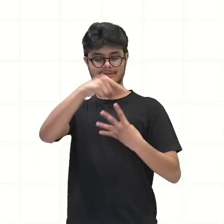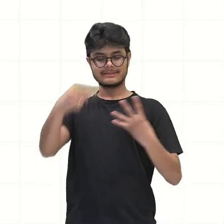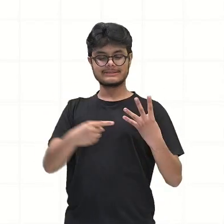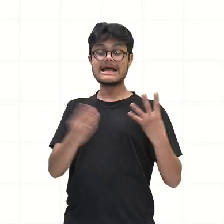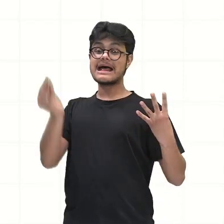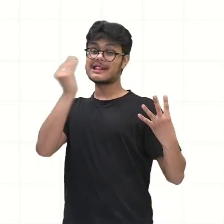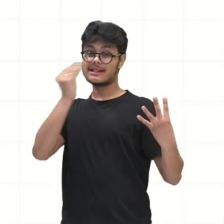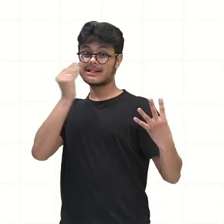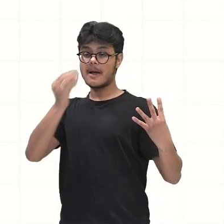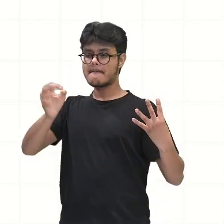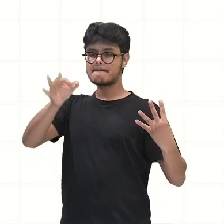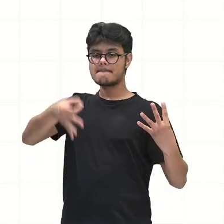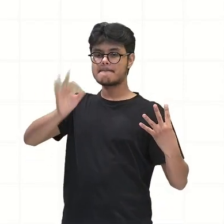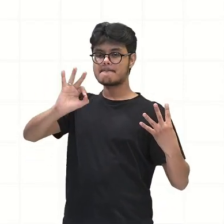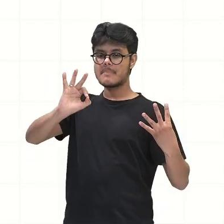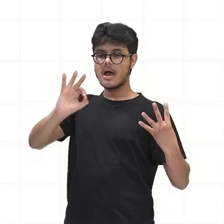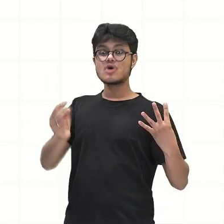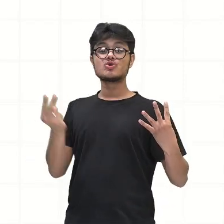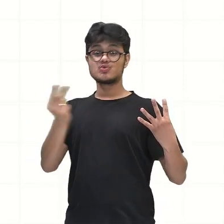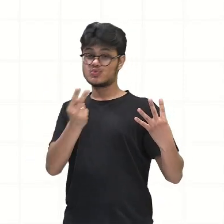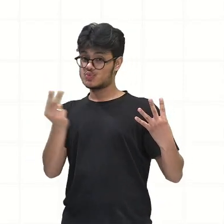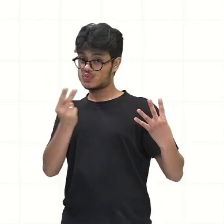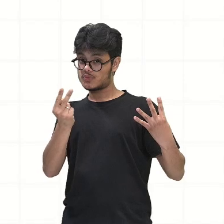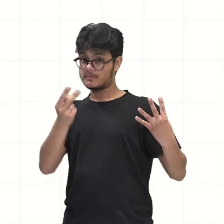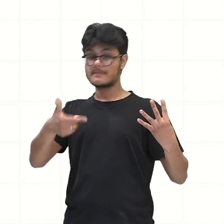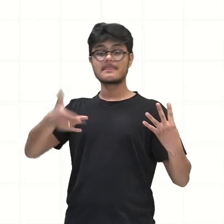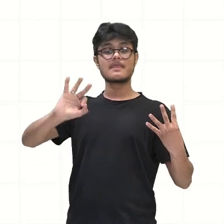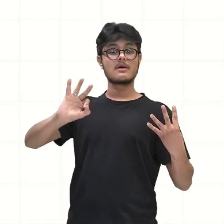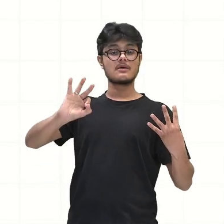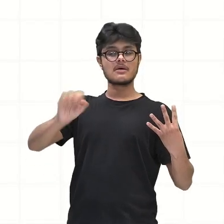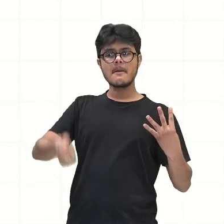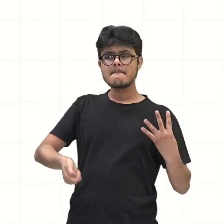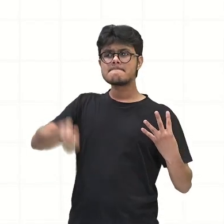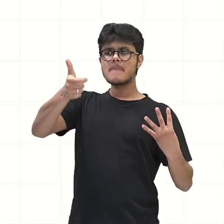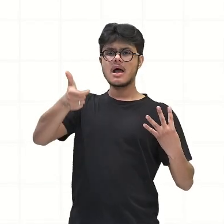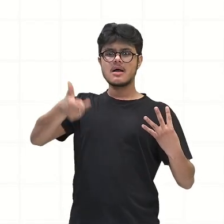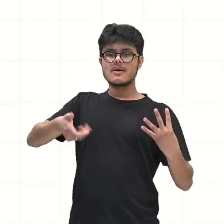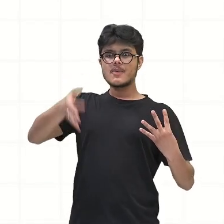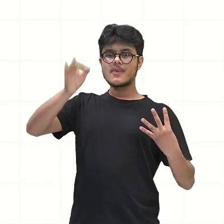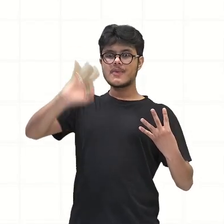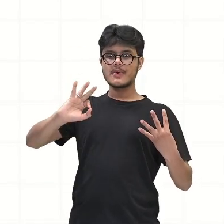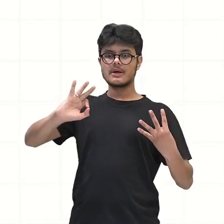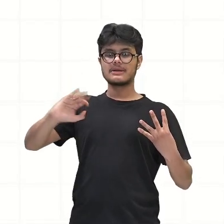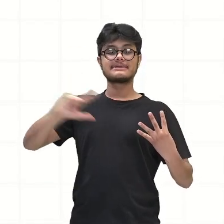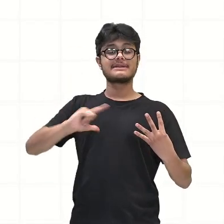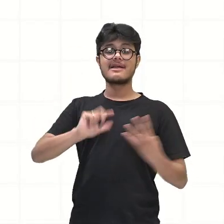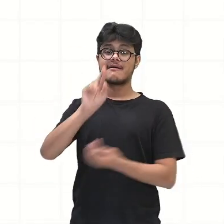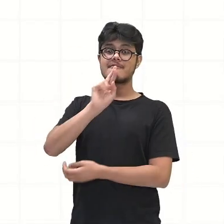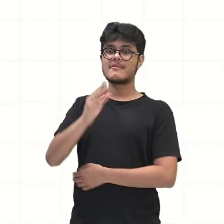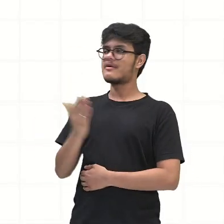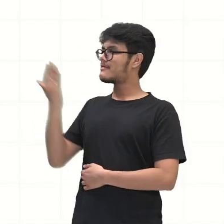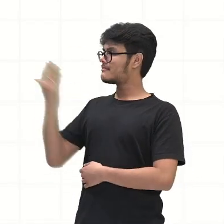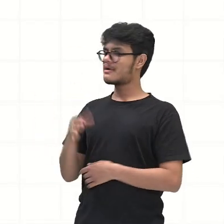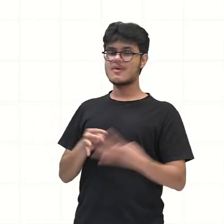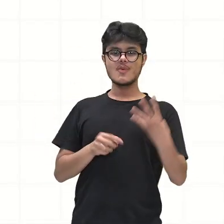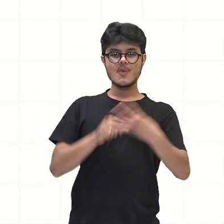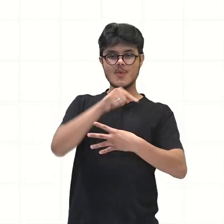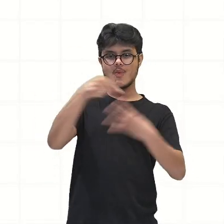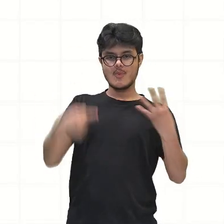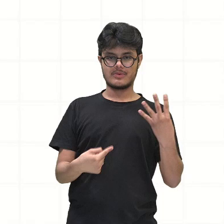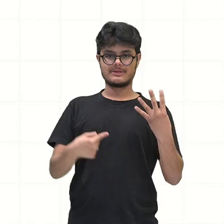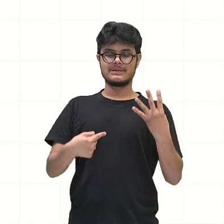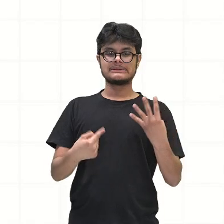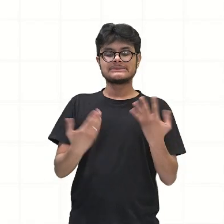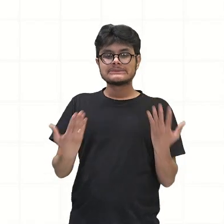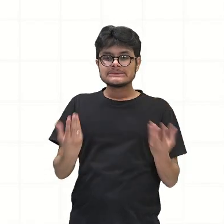no lançamento de 2 moedas. Né? Então, o lançamento de 2 moedas vai me dar esse espaço amostral. E